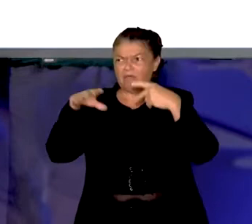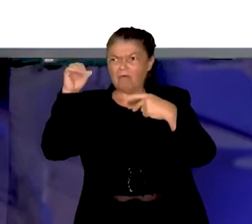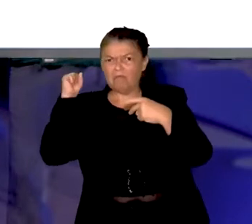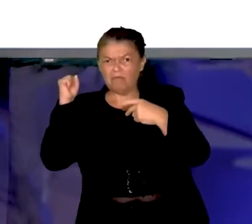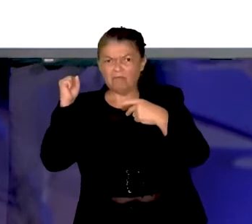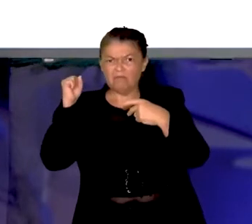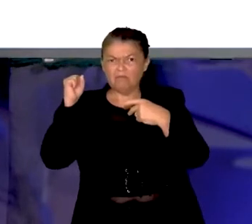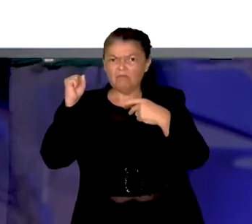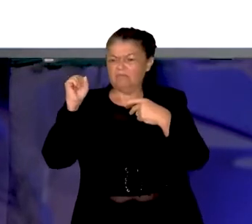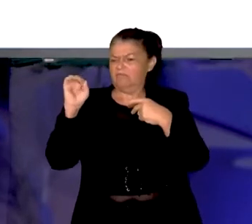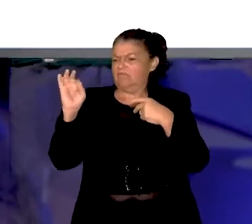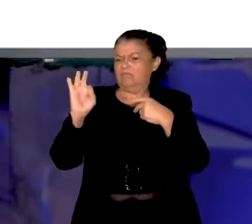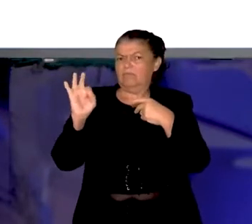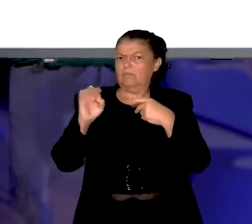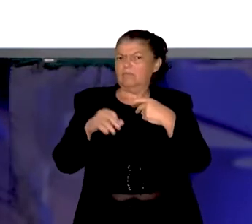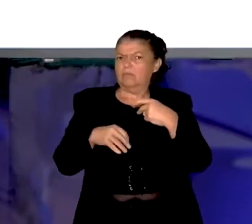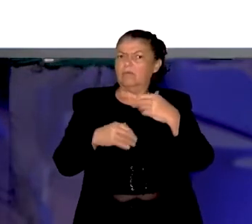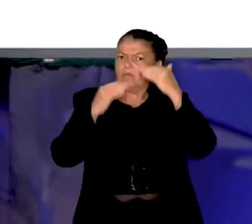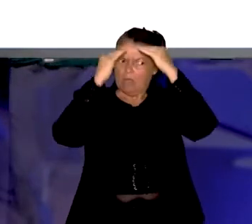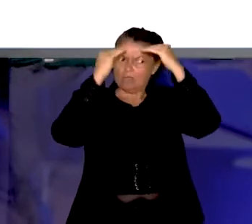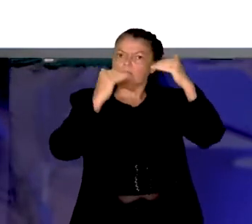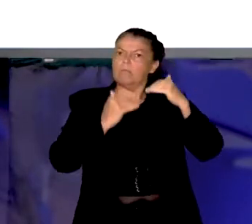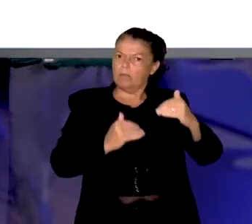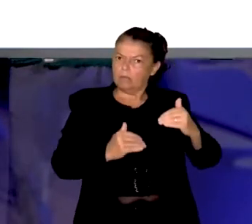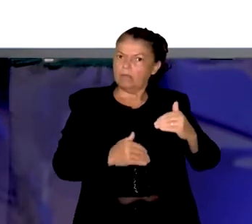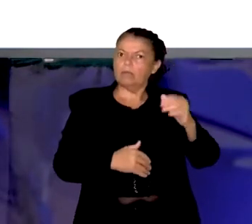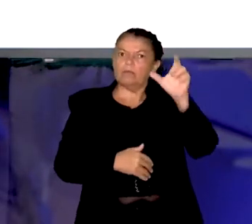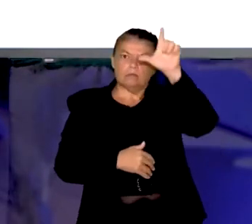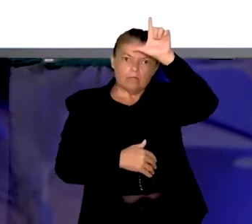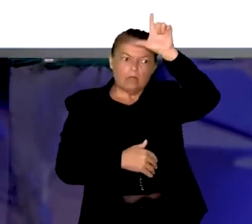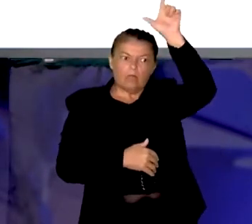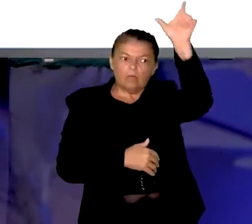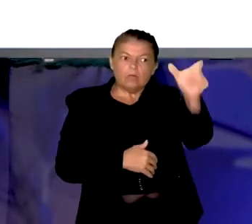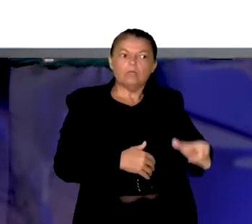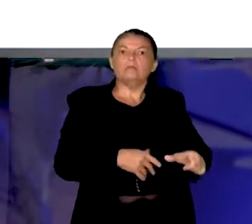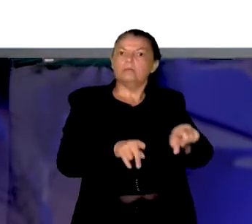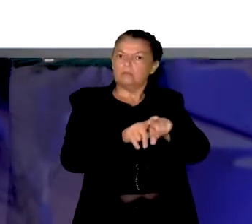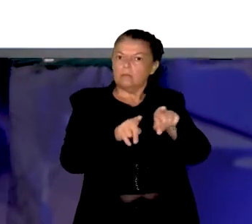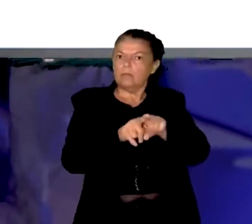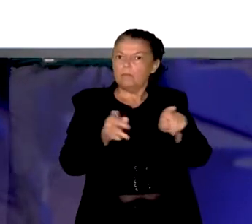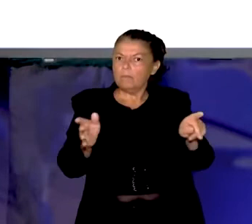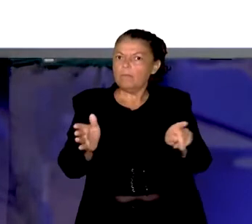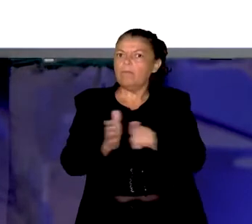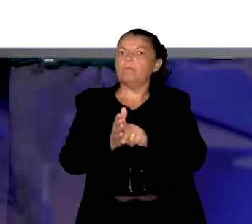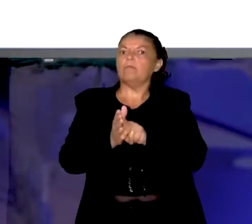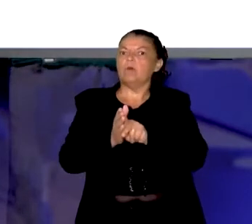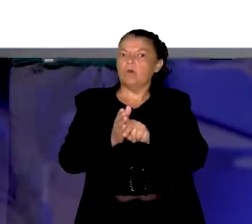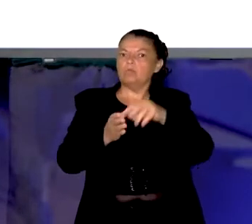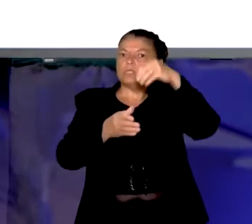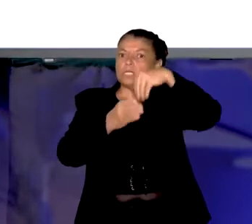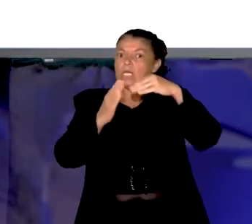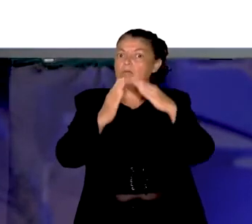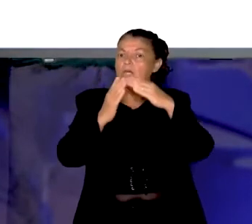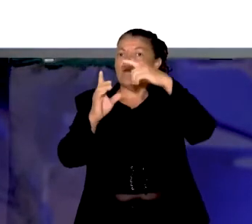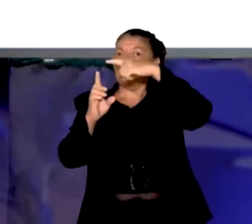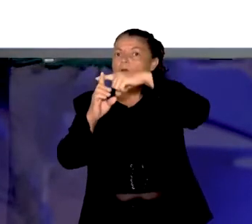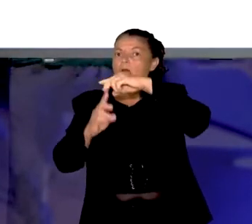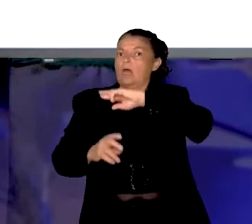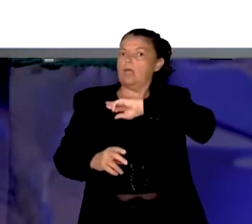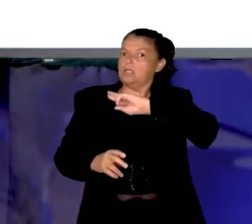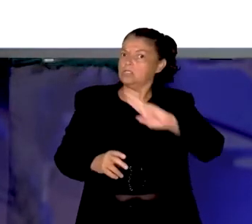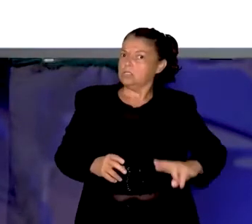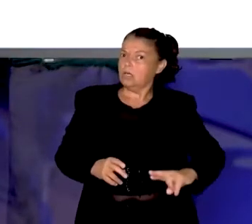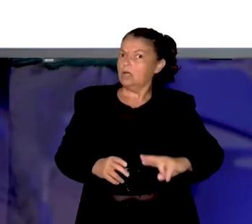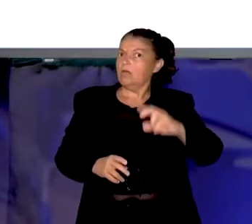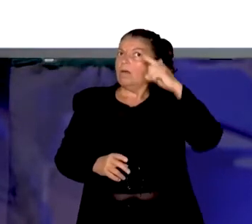as pessoas que nós temos um respeito, os nossos líderes, também religiosos, que entram nesse espaço, a gente olha